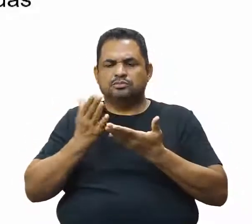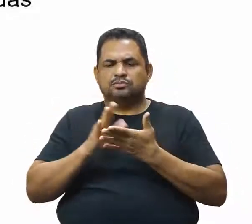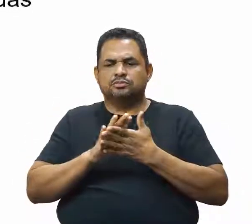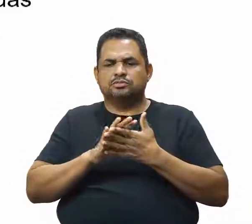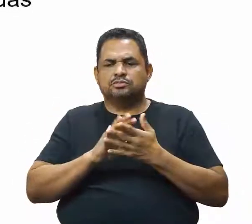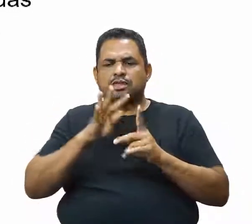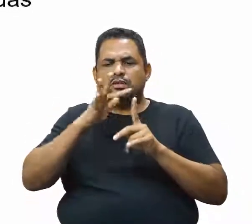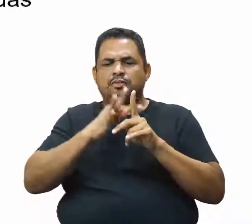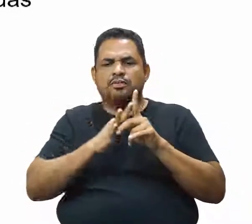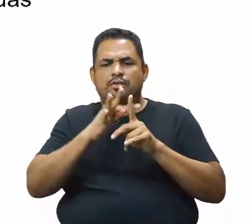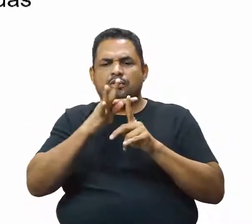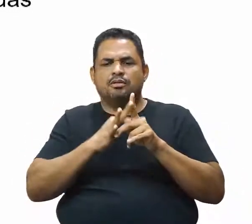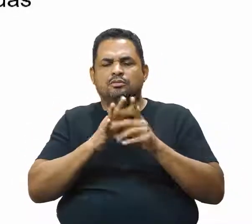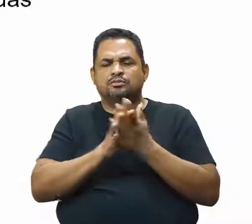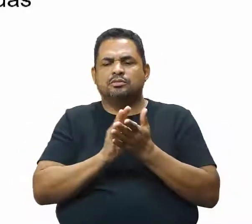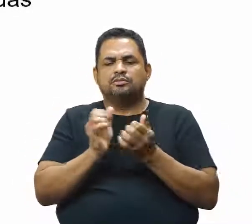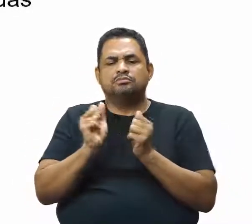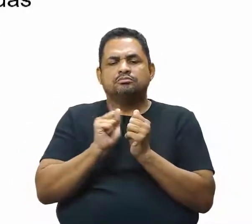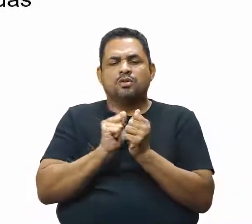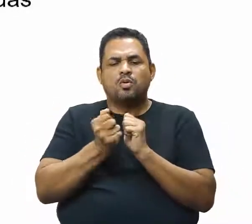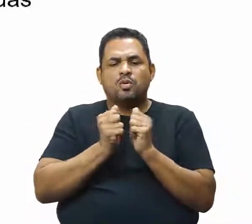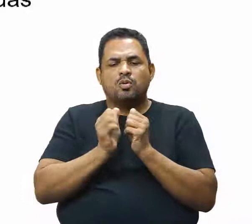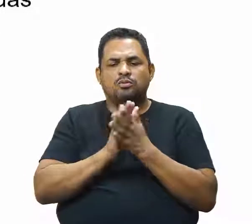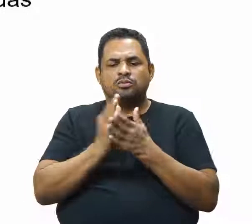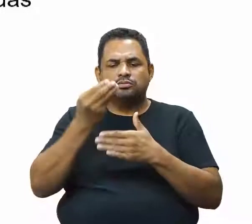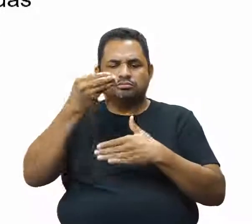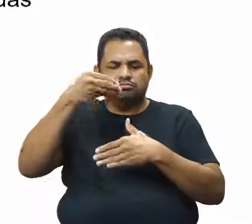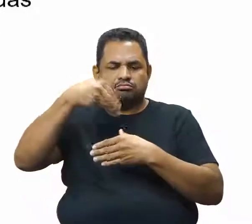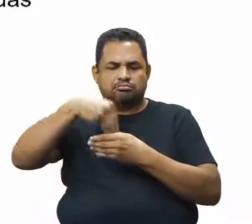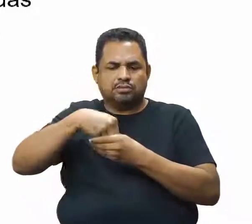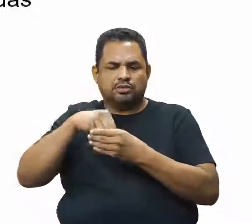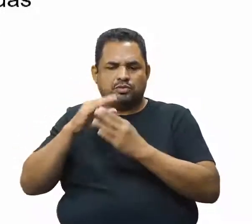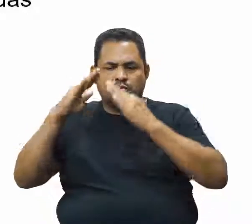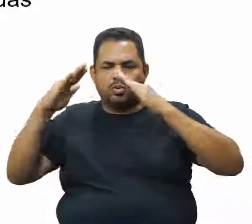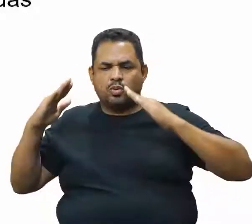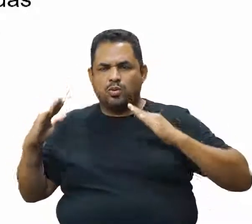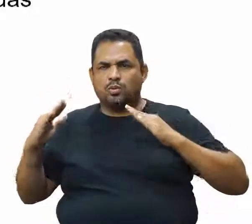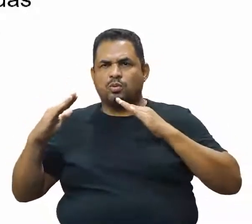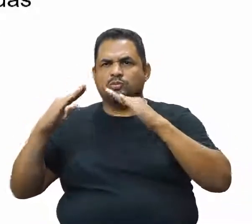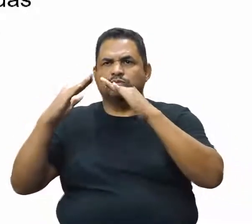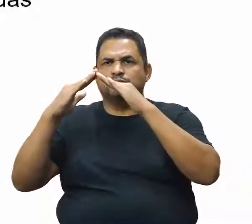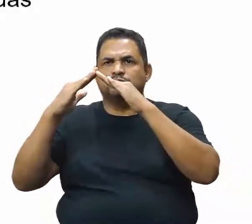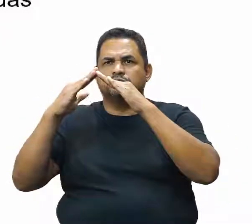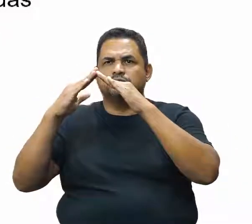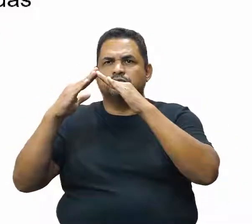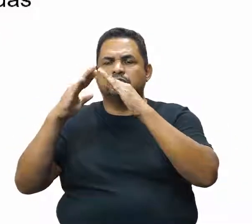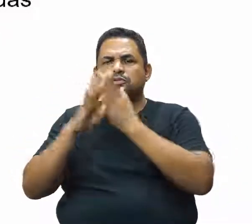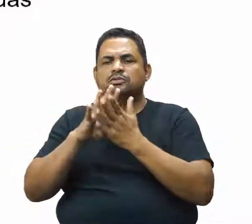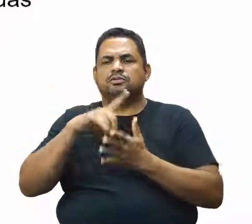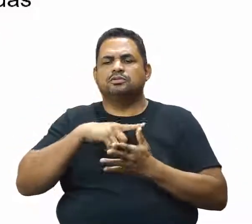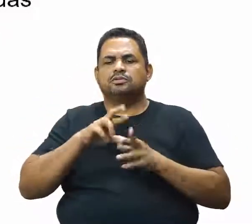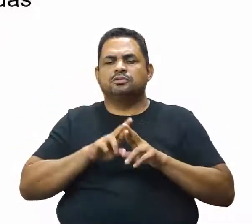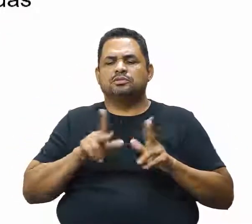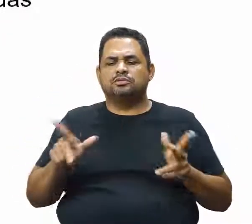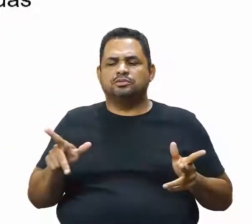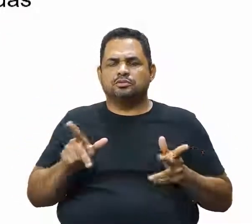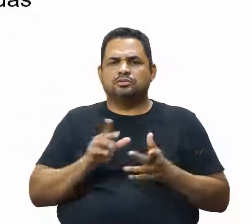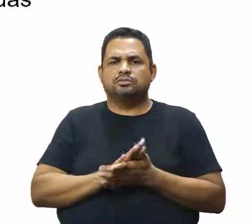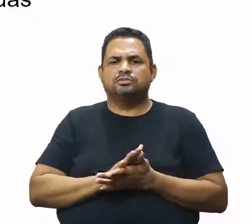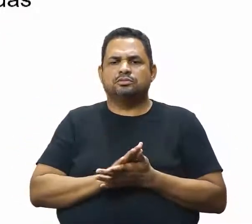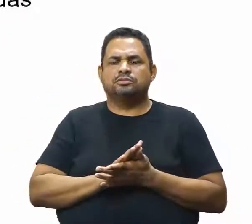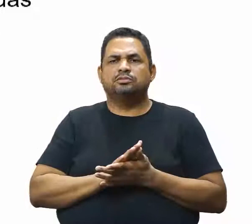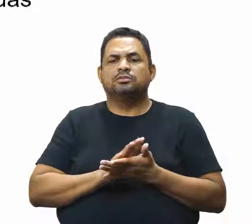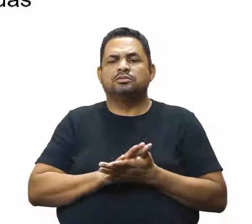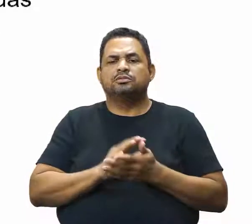climático que é controlado dentro dos silos. E nós temos vários tipos de silos para diferentes sistemas de